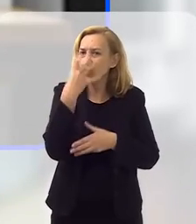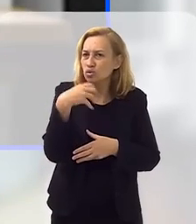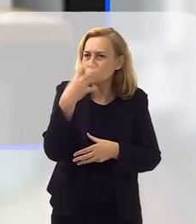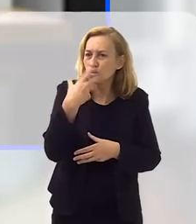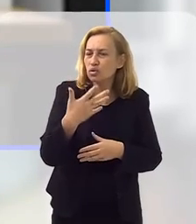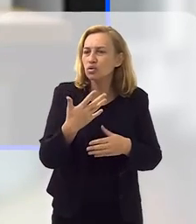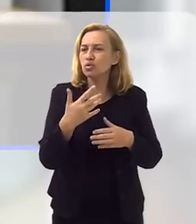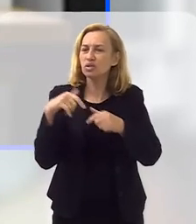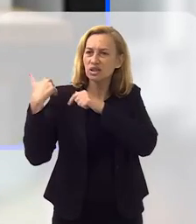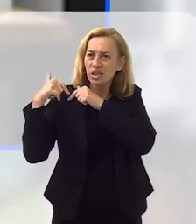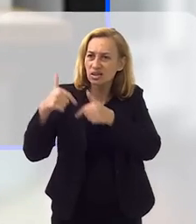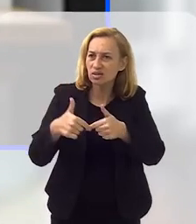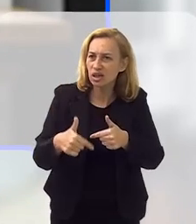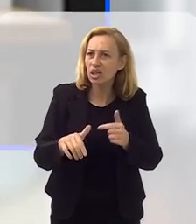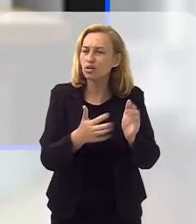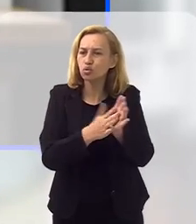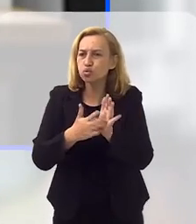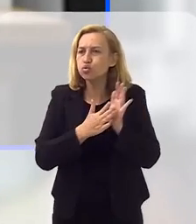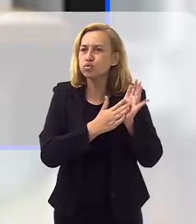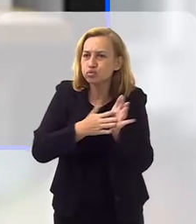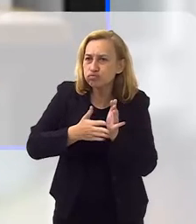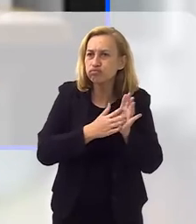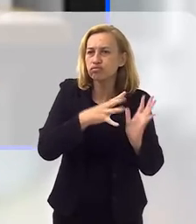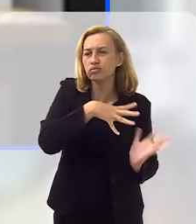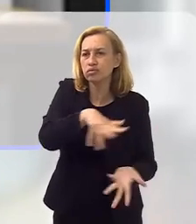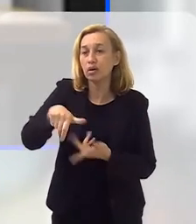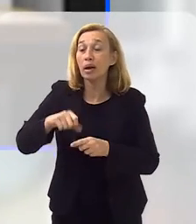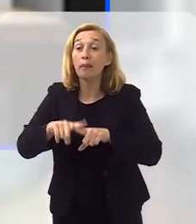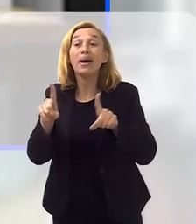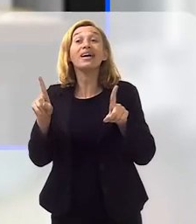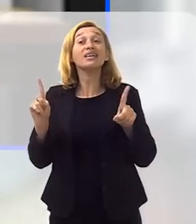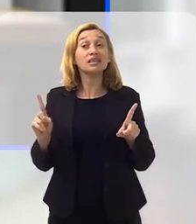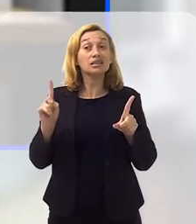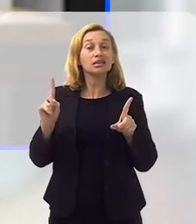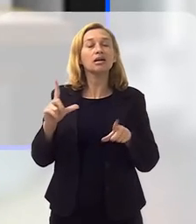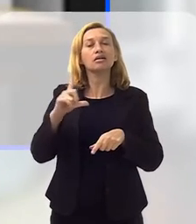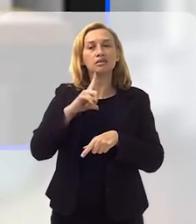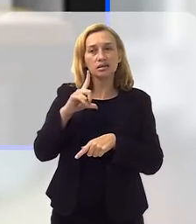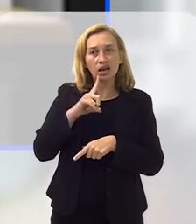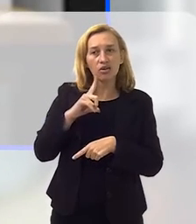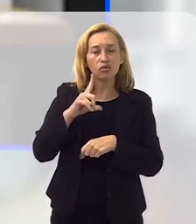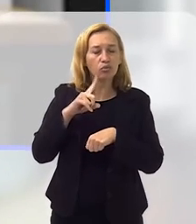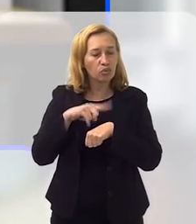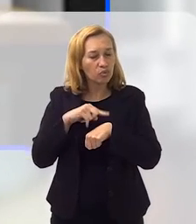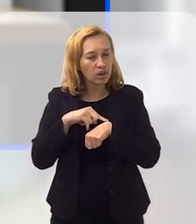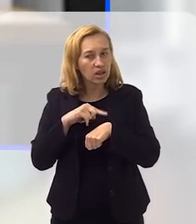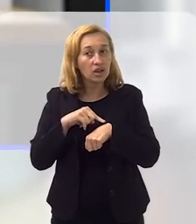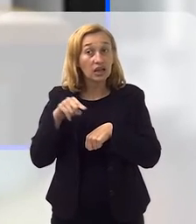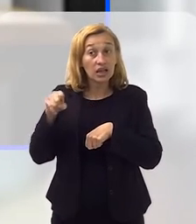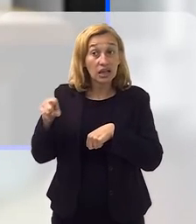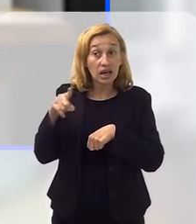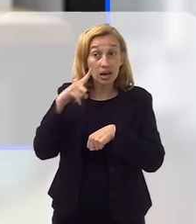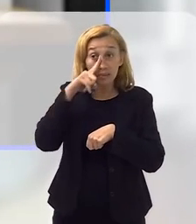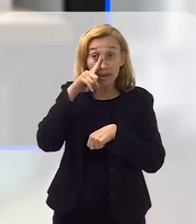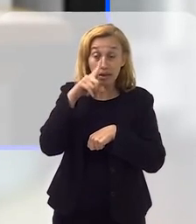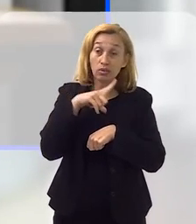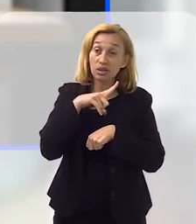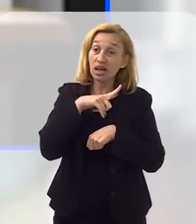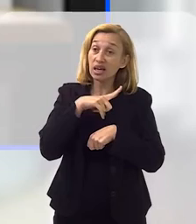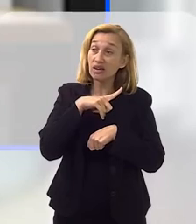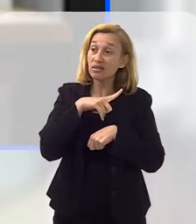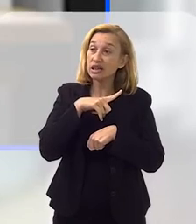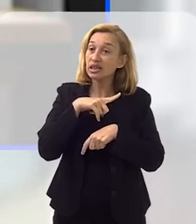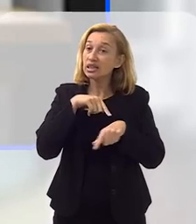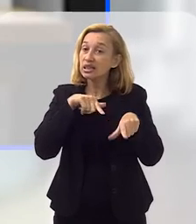esses músicos, né, tradicionais do mundo do samba, mas houve um momento em que ela correu o